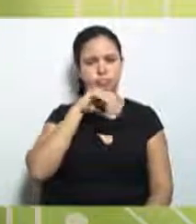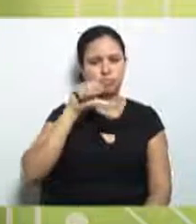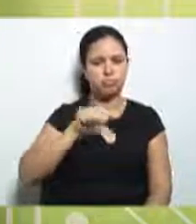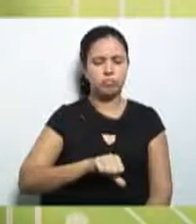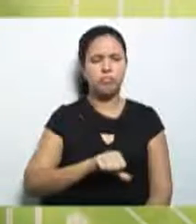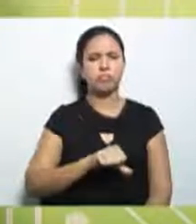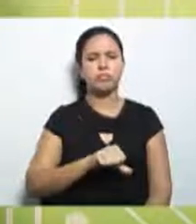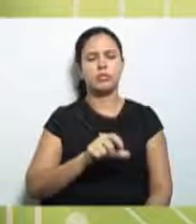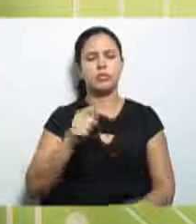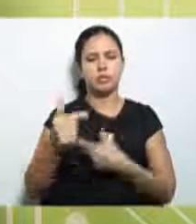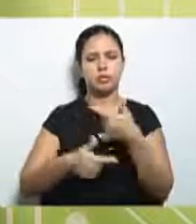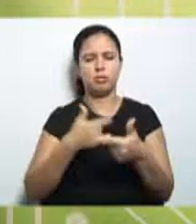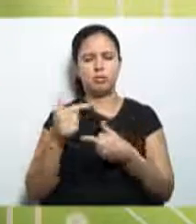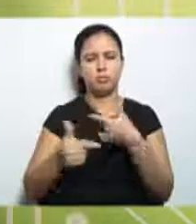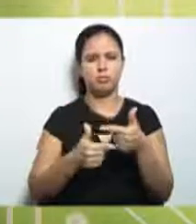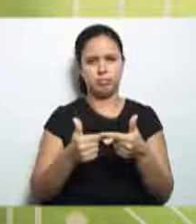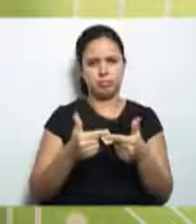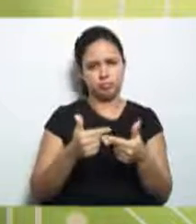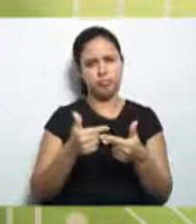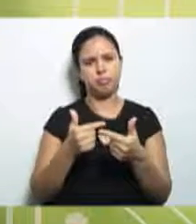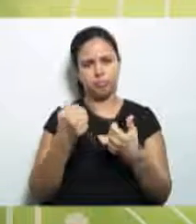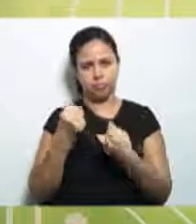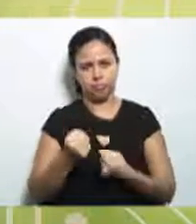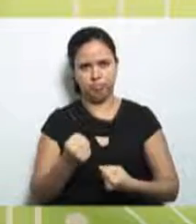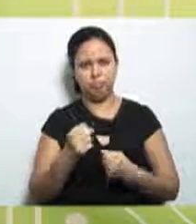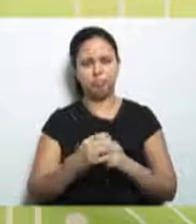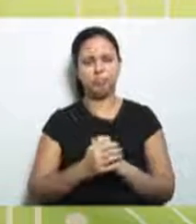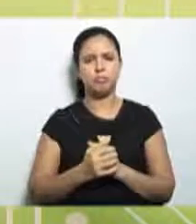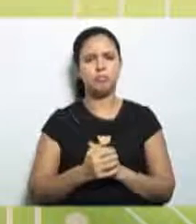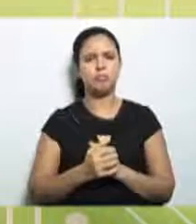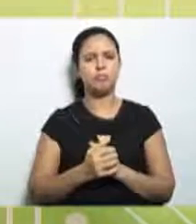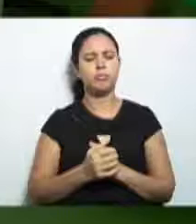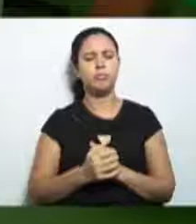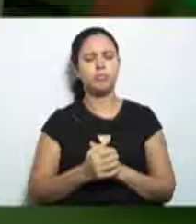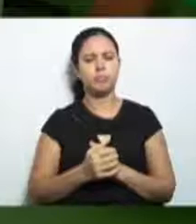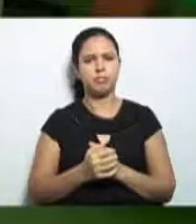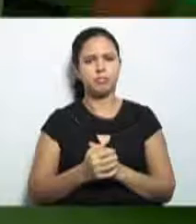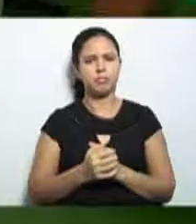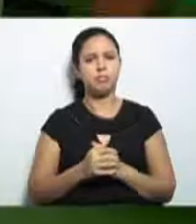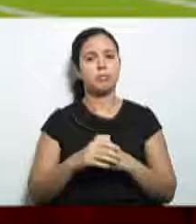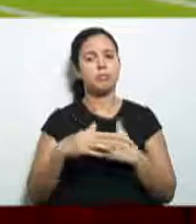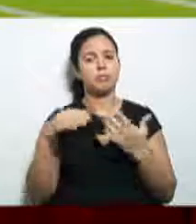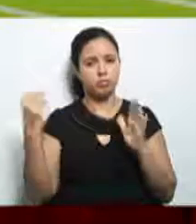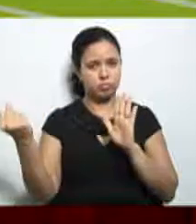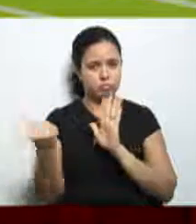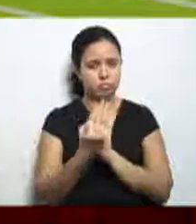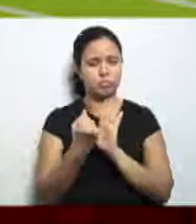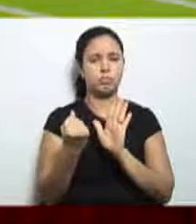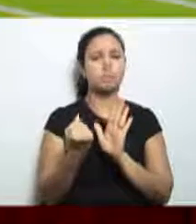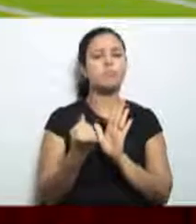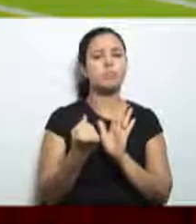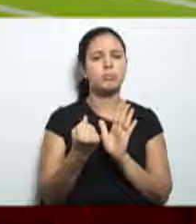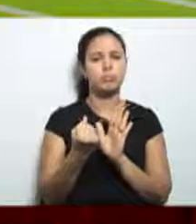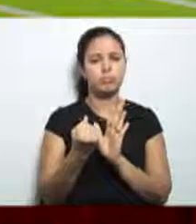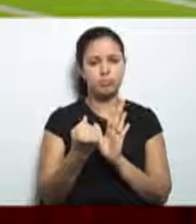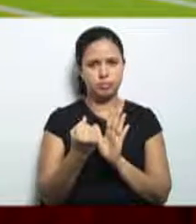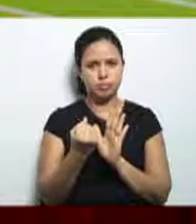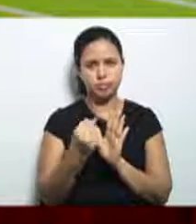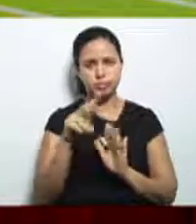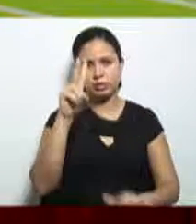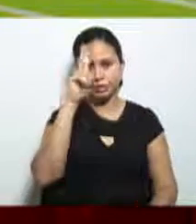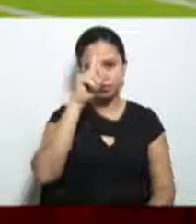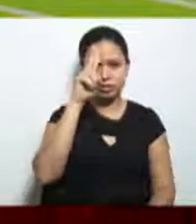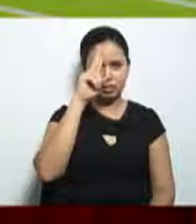o trabalho, especialmente o trabalho braçal. Isso mesmo. E essa marca do modo de produção